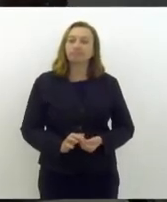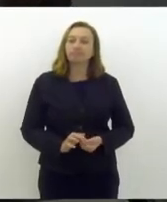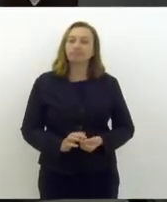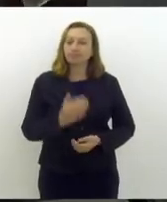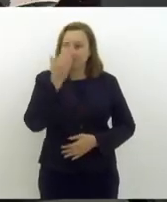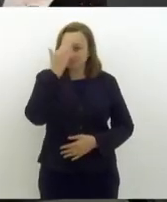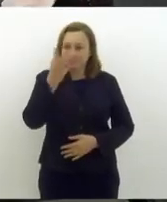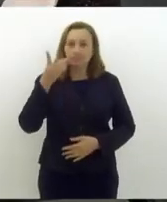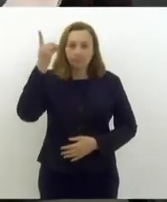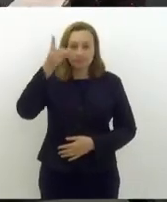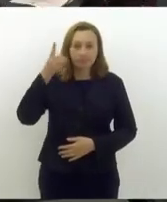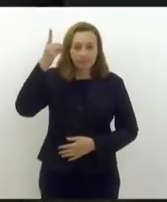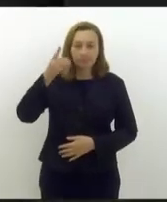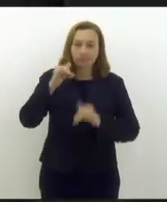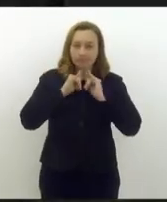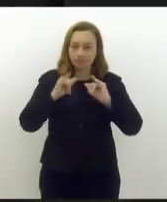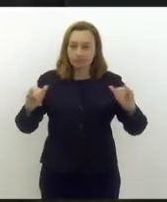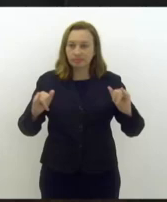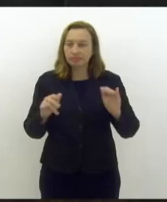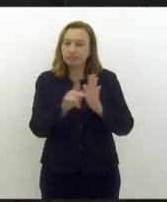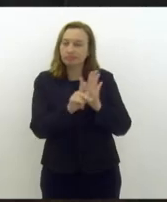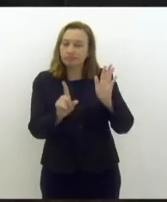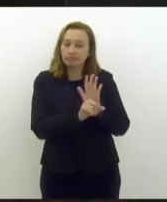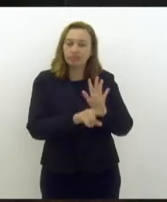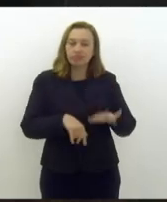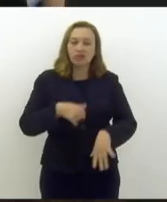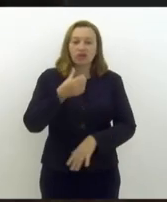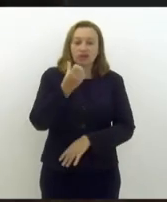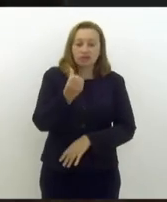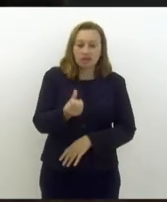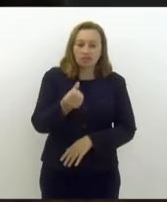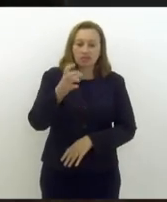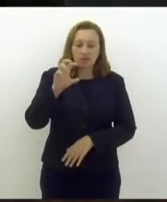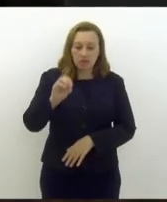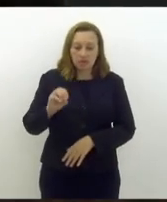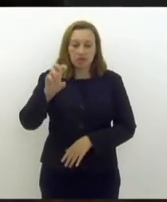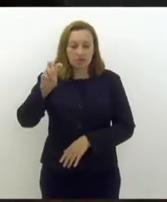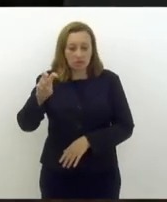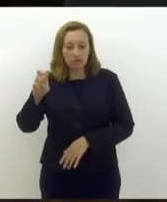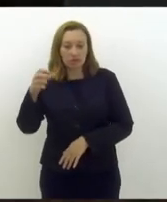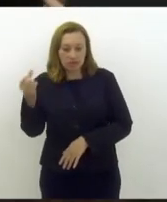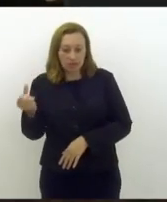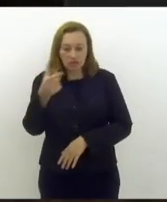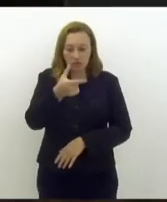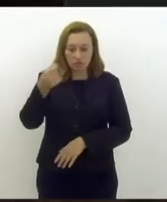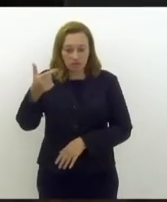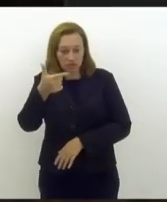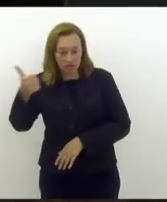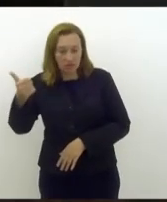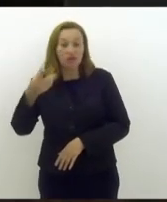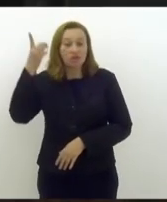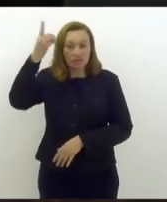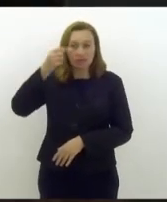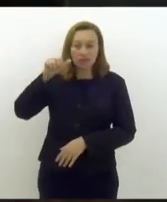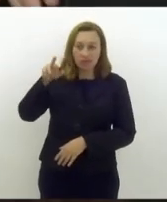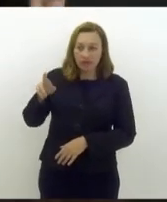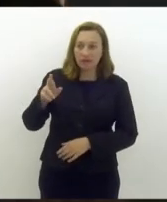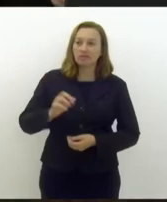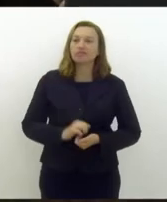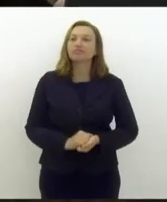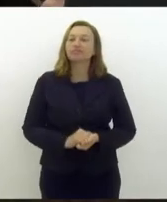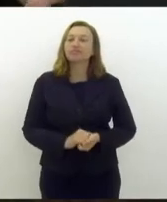Muito obrigado Deputado anuncie o projeto de lei número 6.056 2022 autoria Deputado Rosemberg Reis